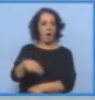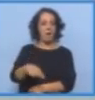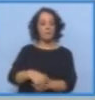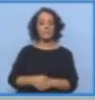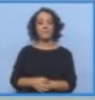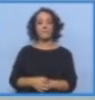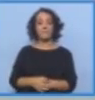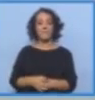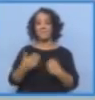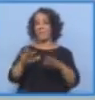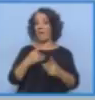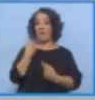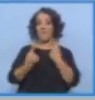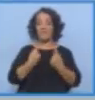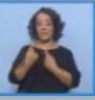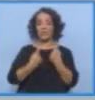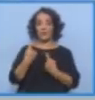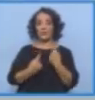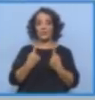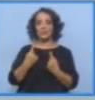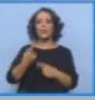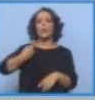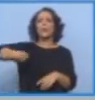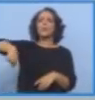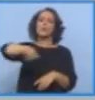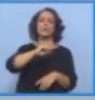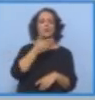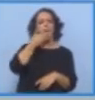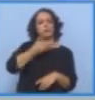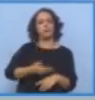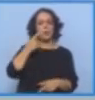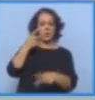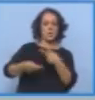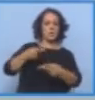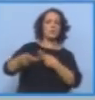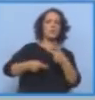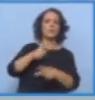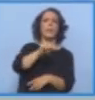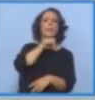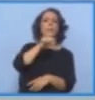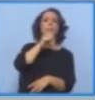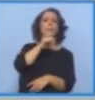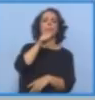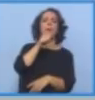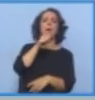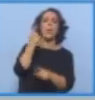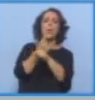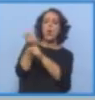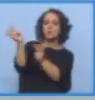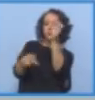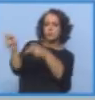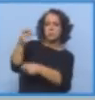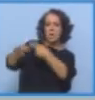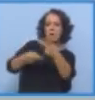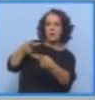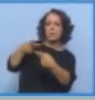E nem sempre os nossos analistas normalmente entretêm-se a analisar os fenómenos, mas quase